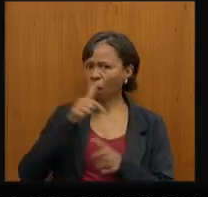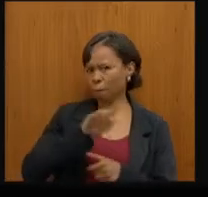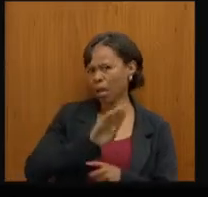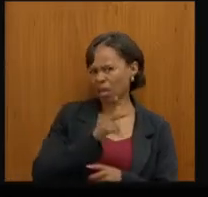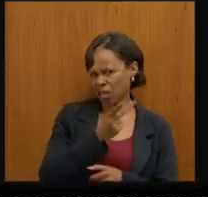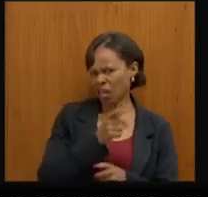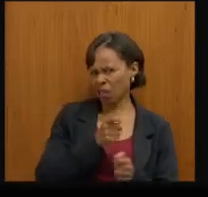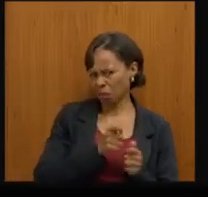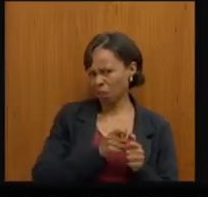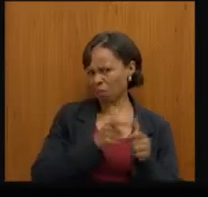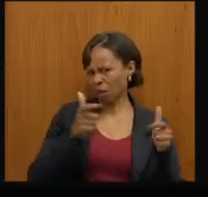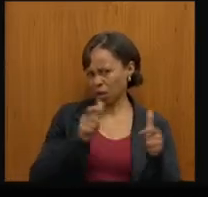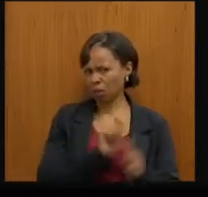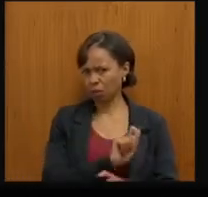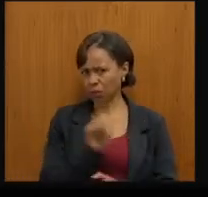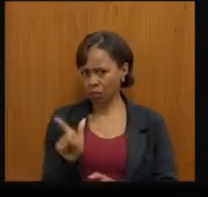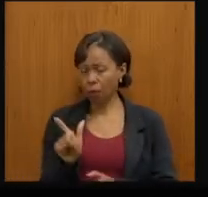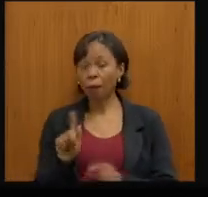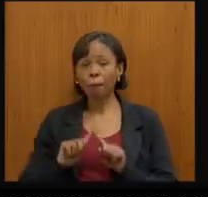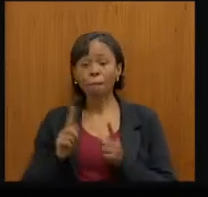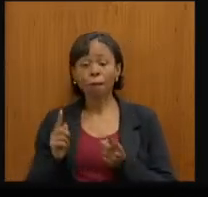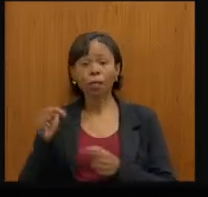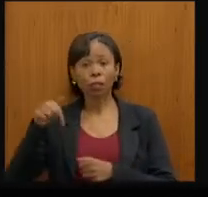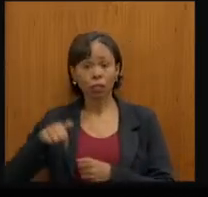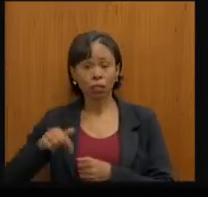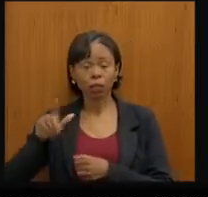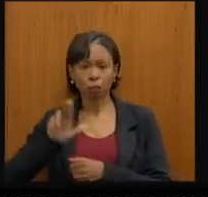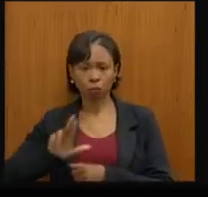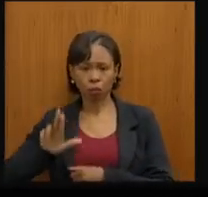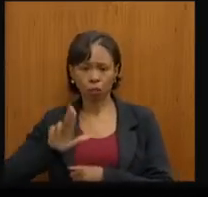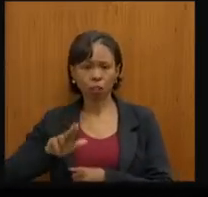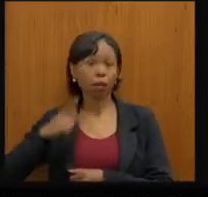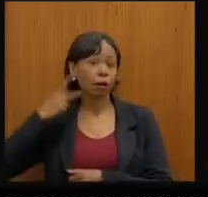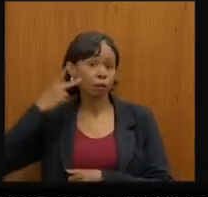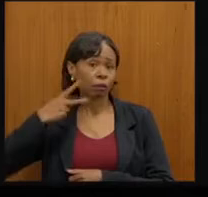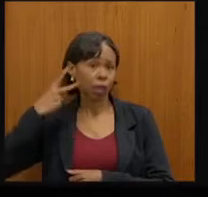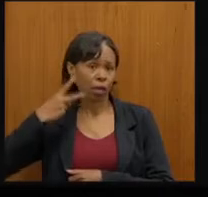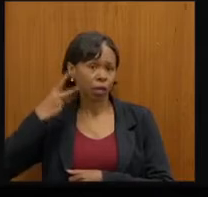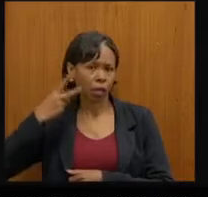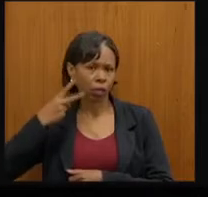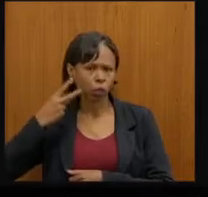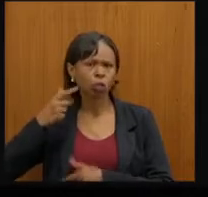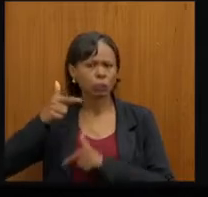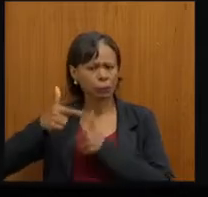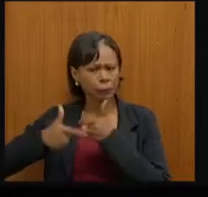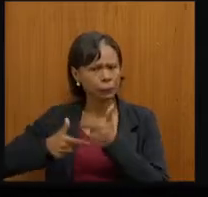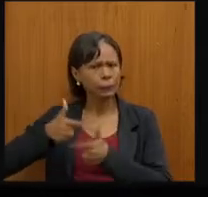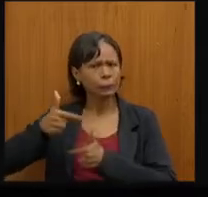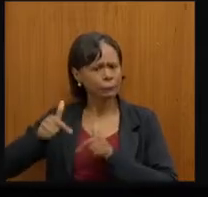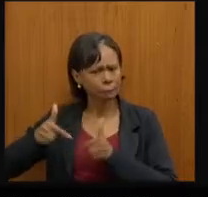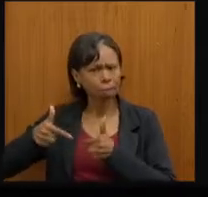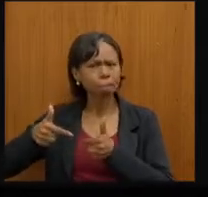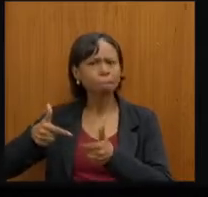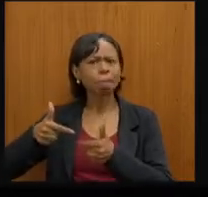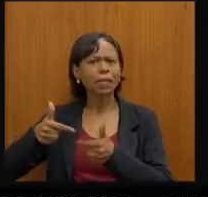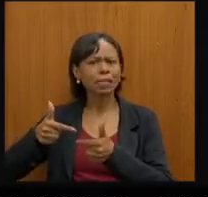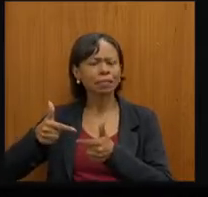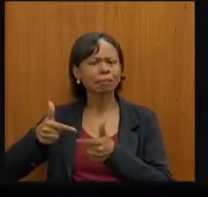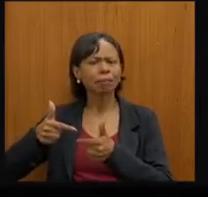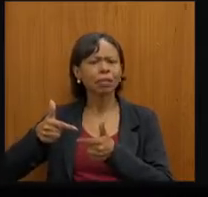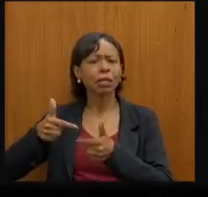mas tão vereadores atuantes muito antes e que tem feito a diferença mas tem feito um excelente